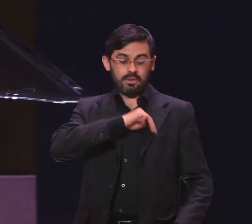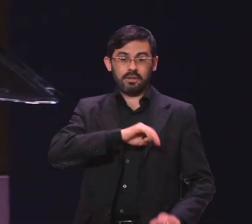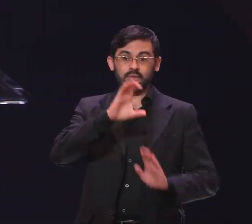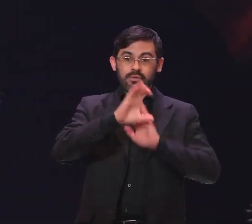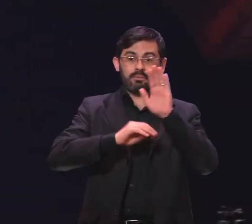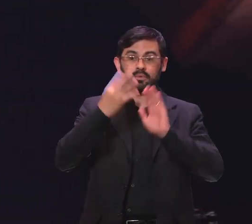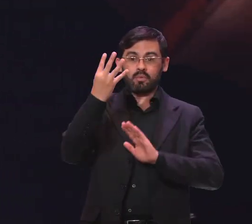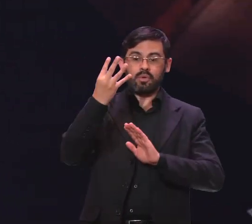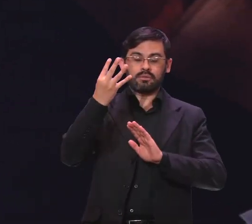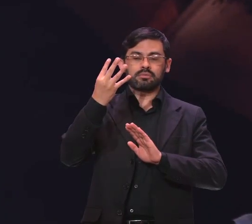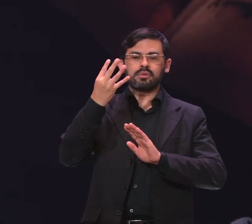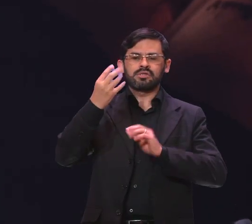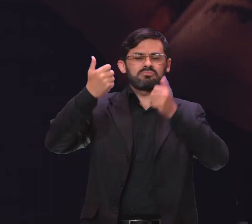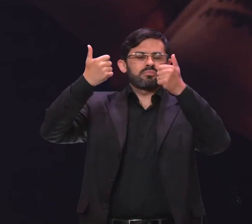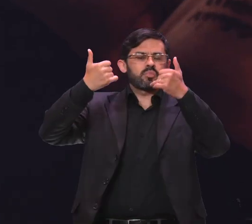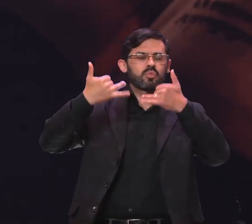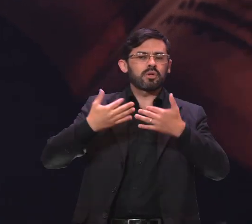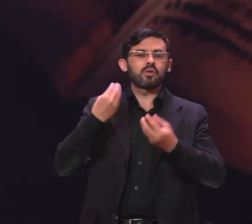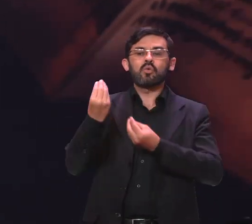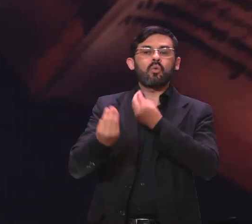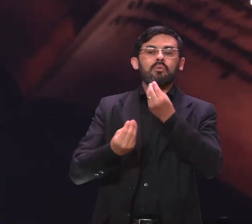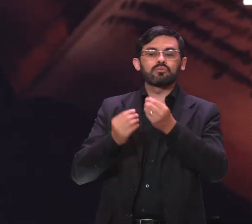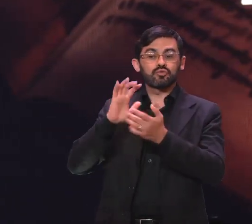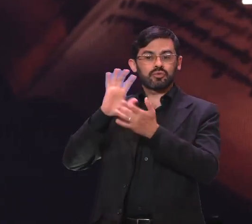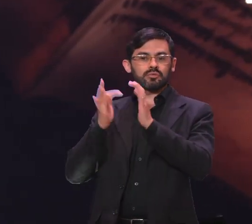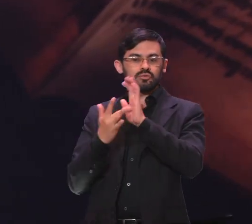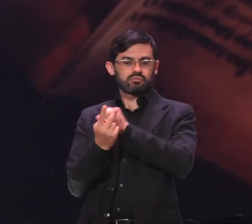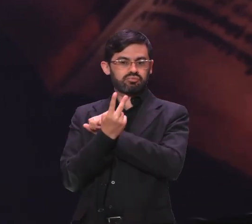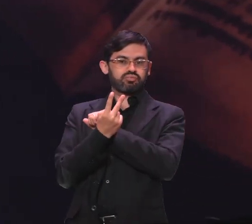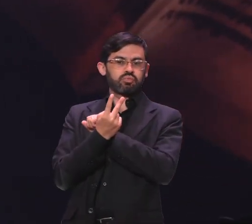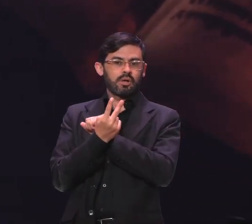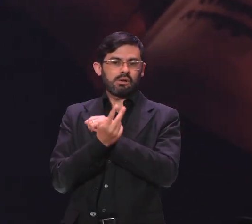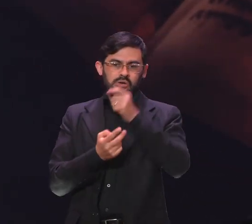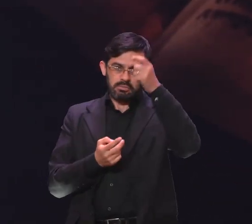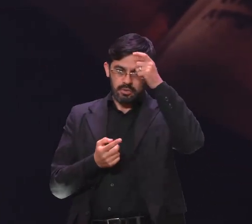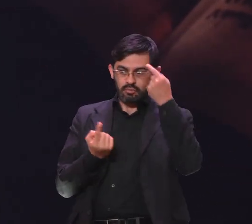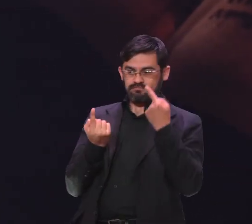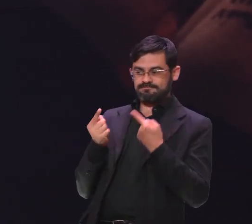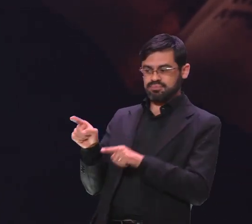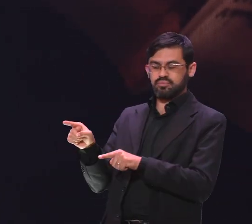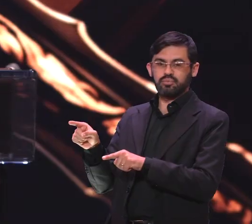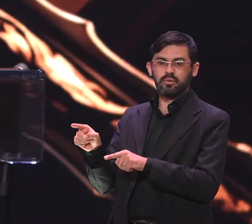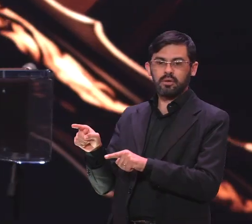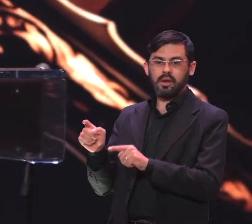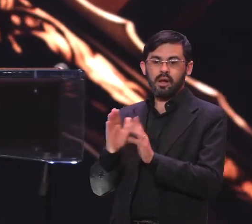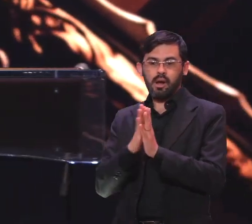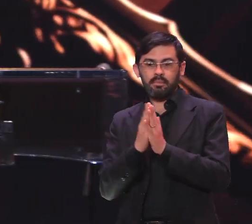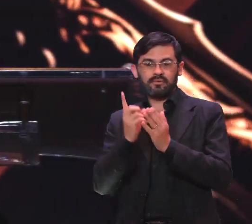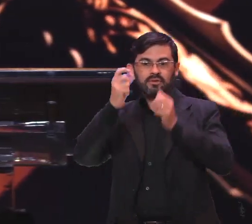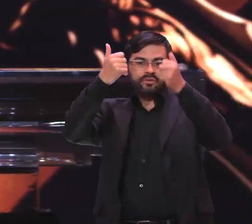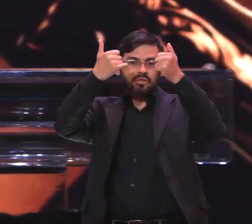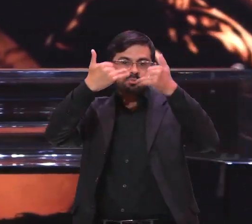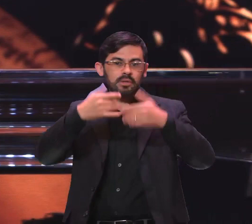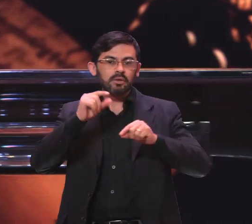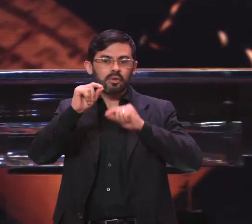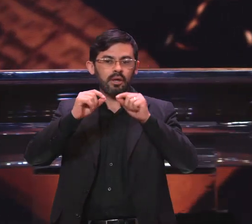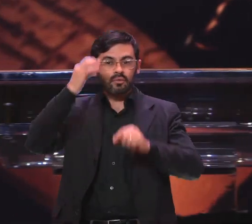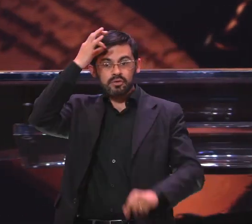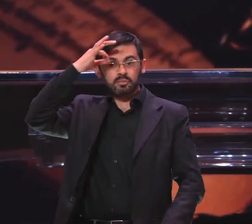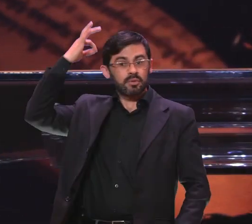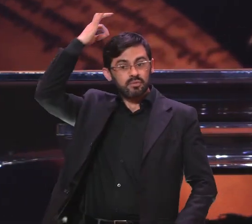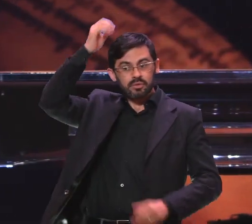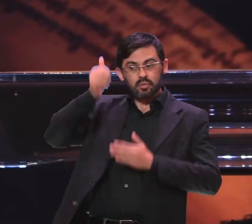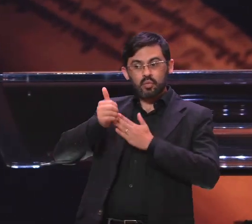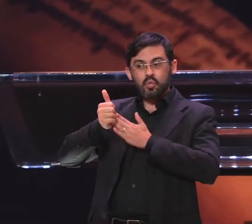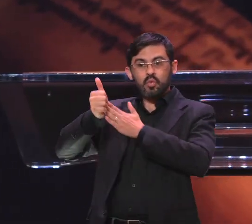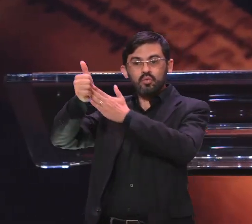4, como Jesus se defende quando o inimigo vem tentar. A Bíblia vai dizer que o Espírito o leva ao